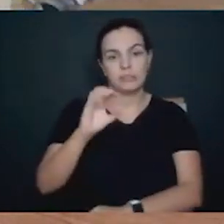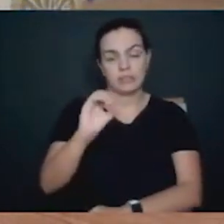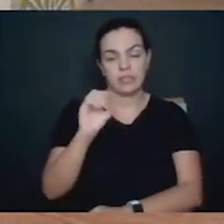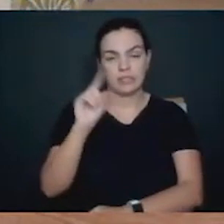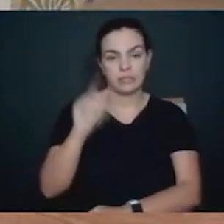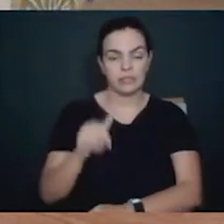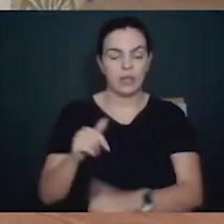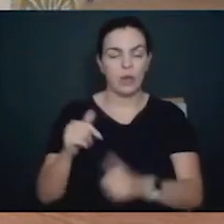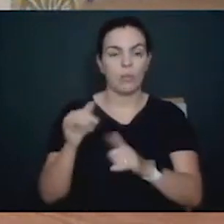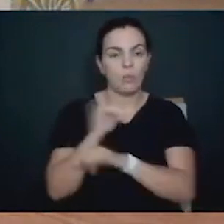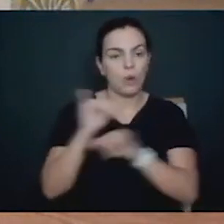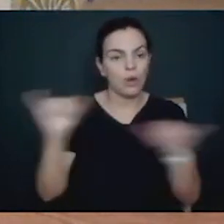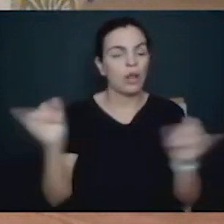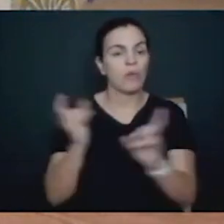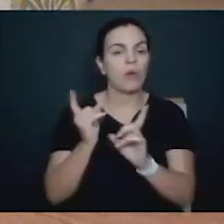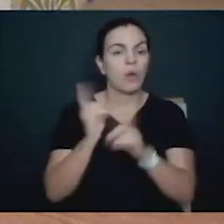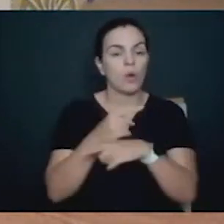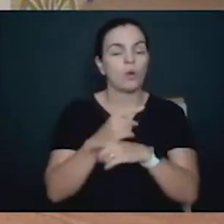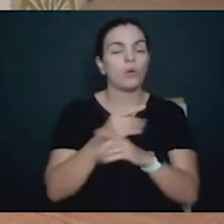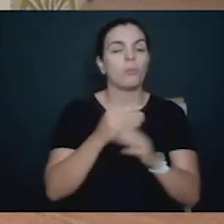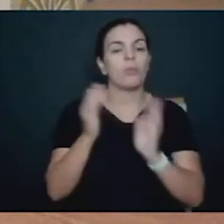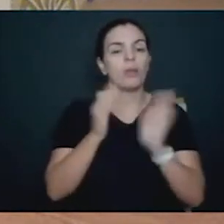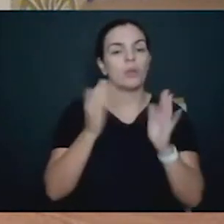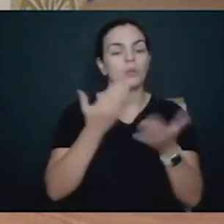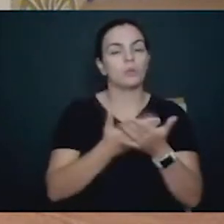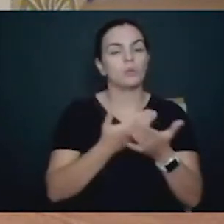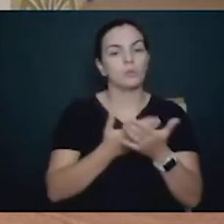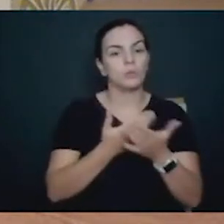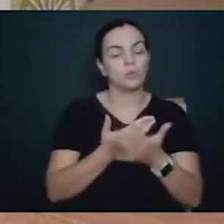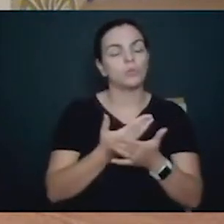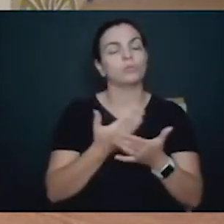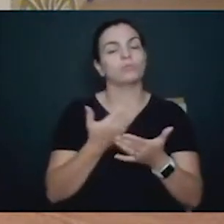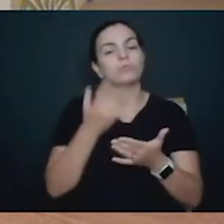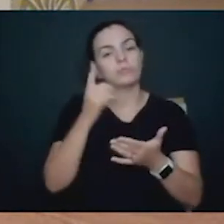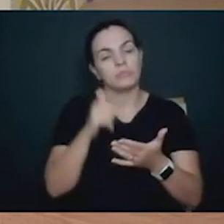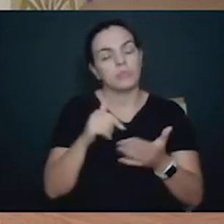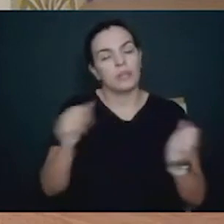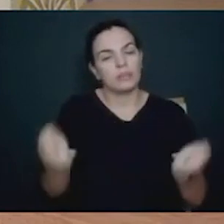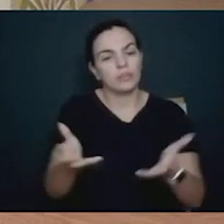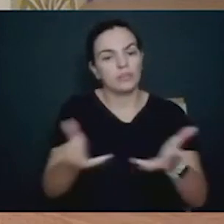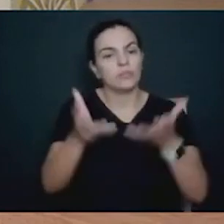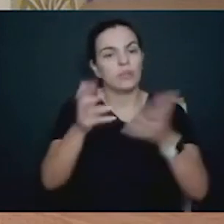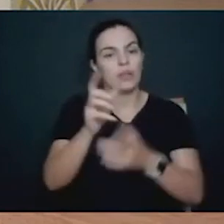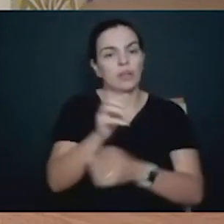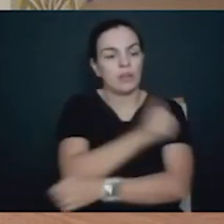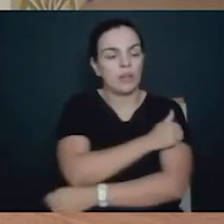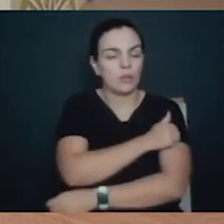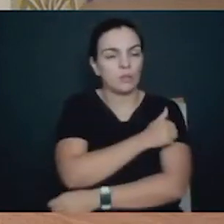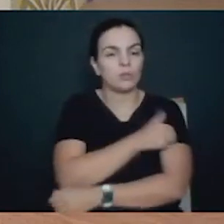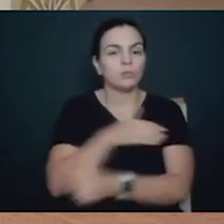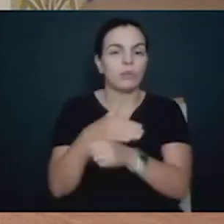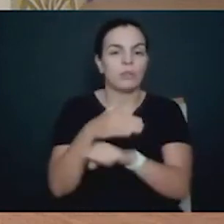do município, e também a Lei Municipal do Incentivo ao Esporte. A Prefeitura, através desses programas, já destina materiais